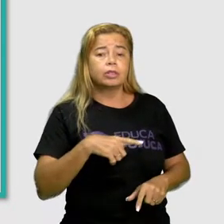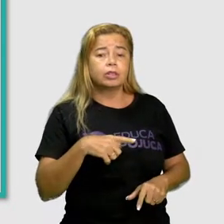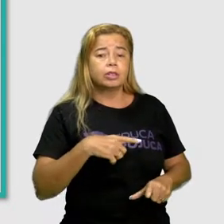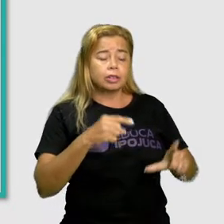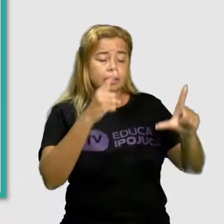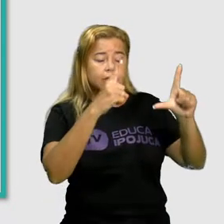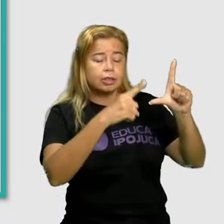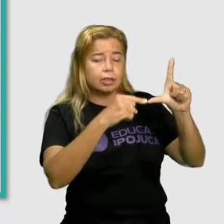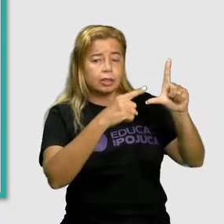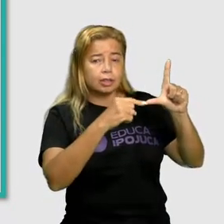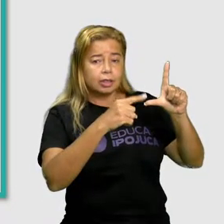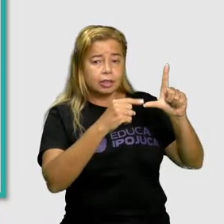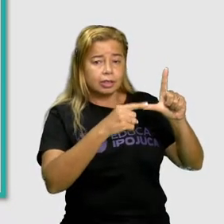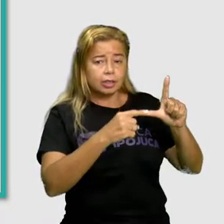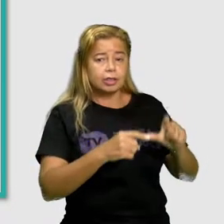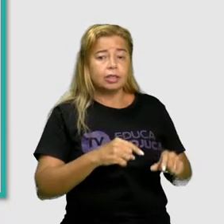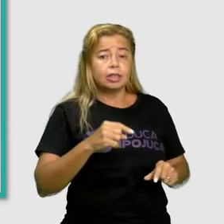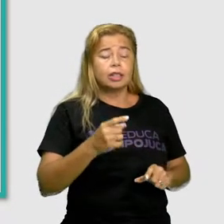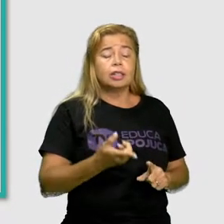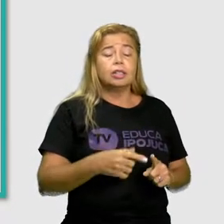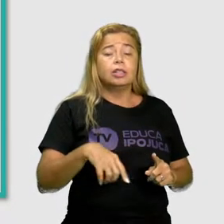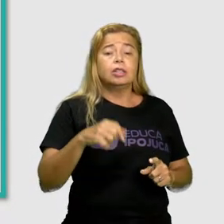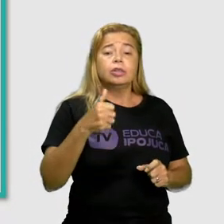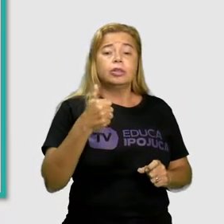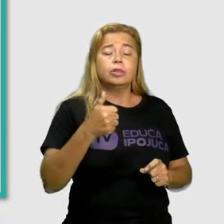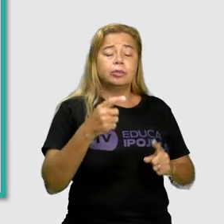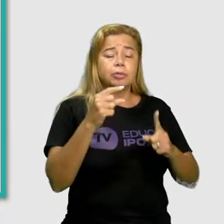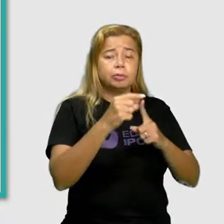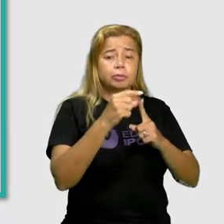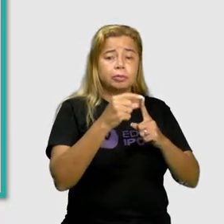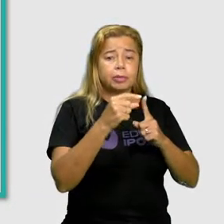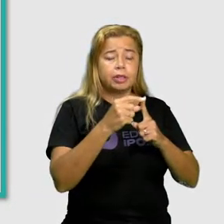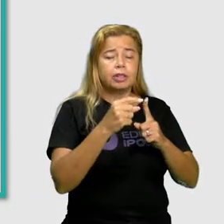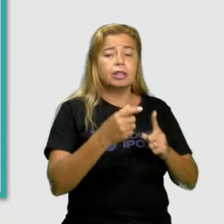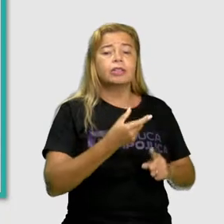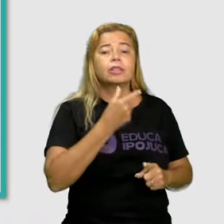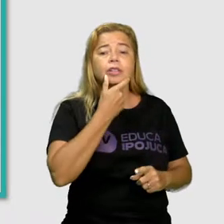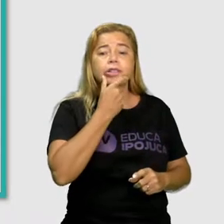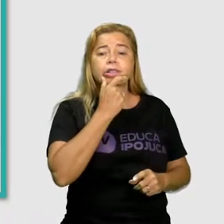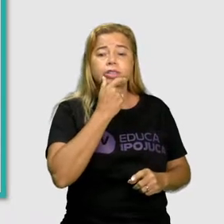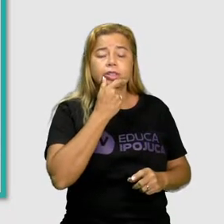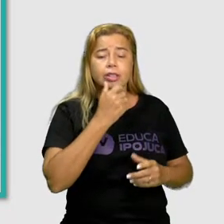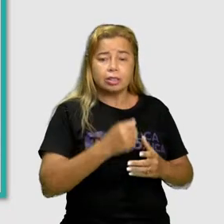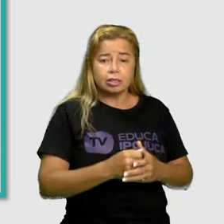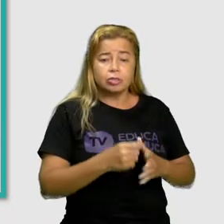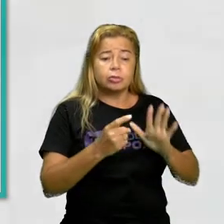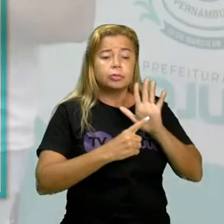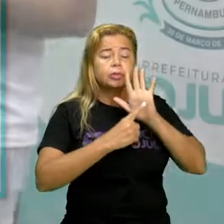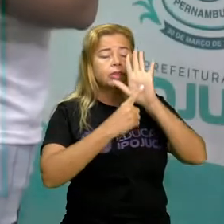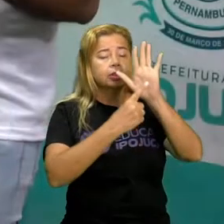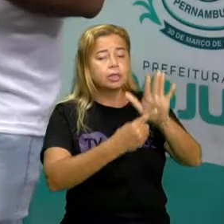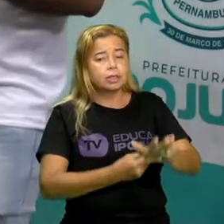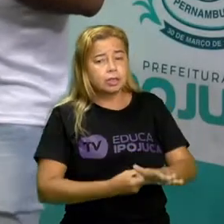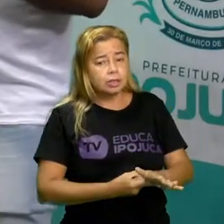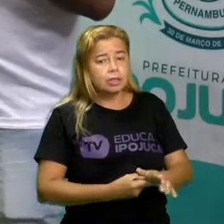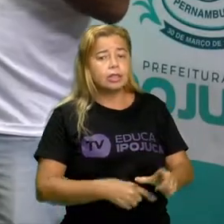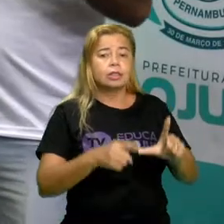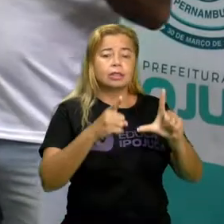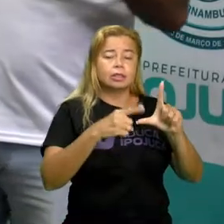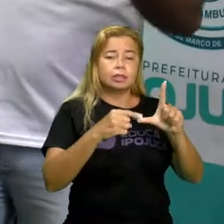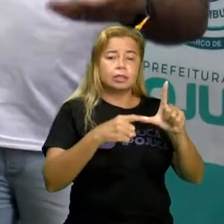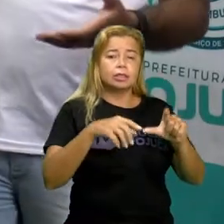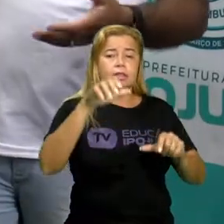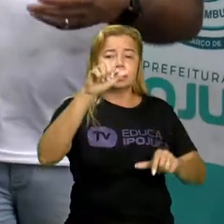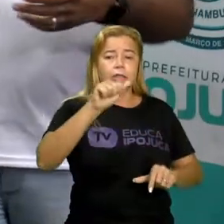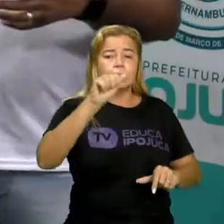uma palavra em inglês para representar cada uma das letras do alfabeto. Lógico que não